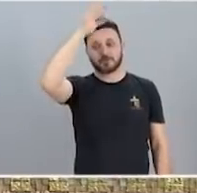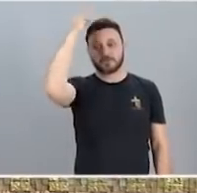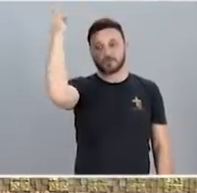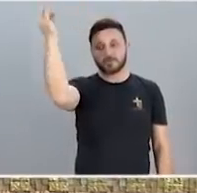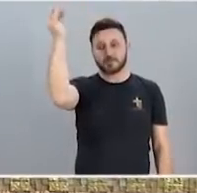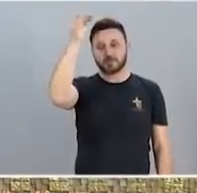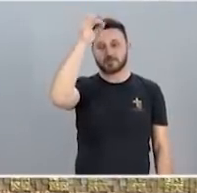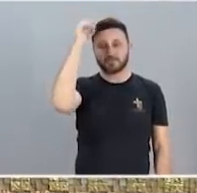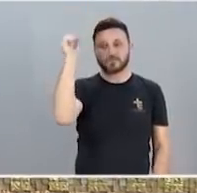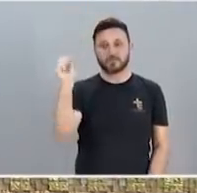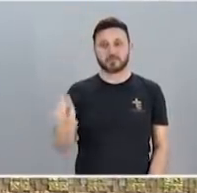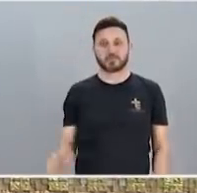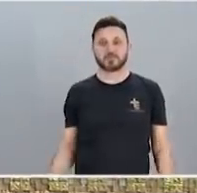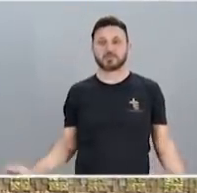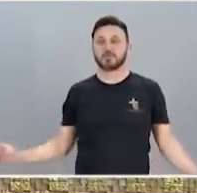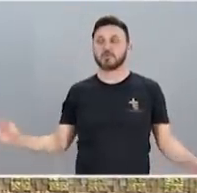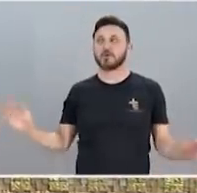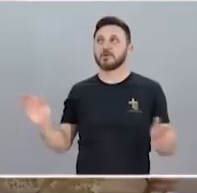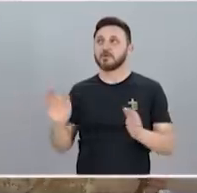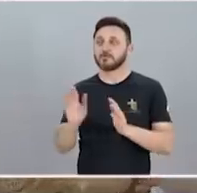Espírito Santo.